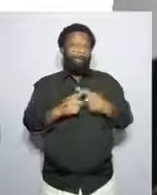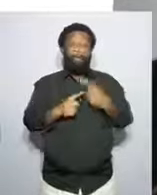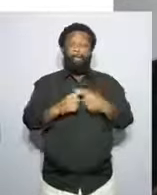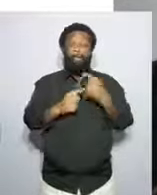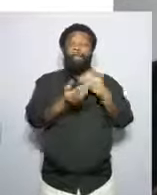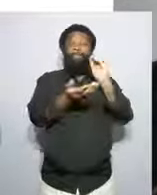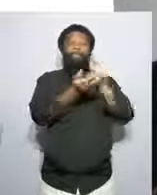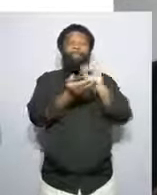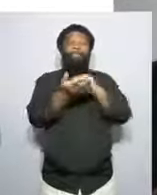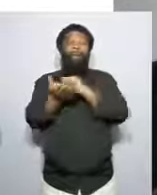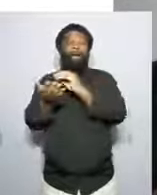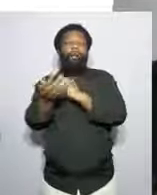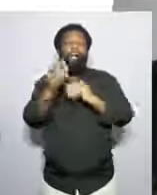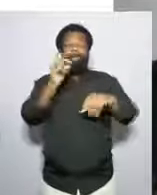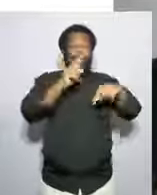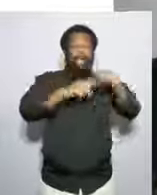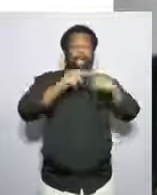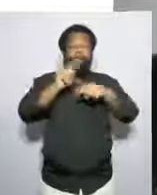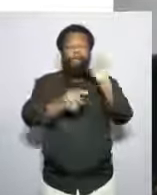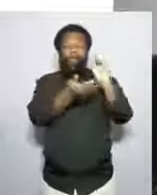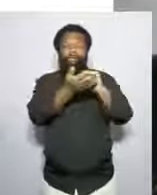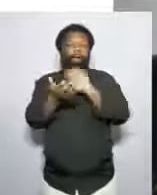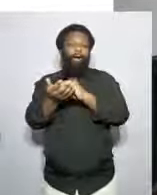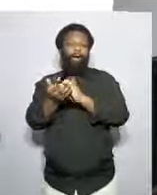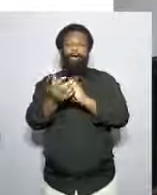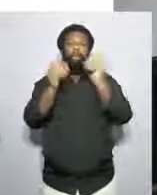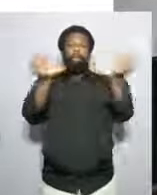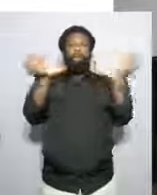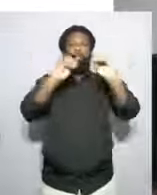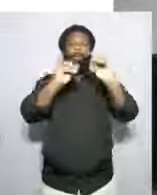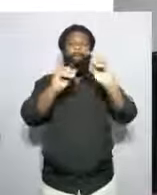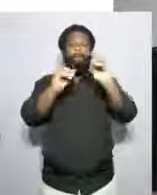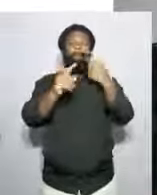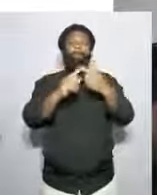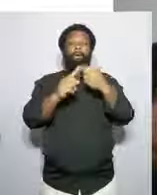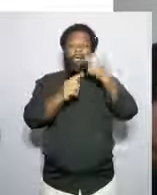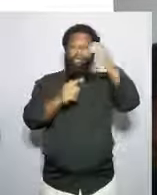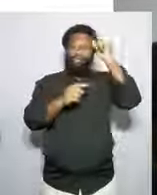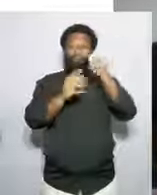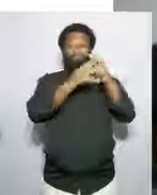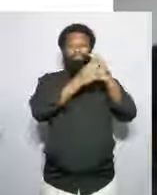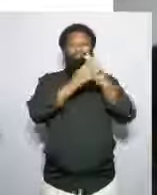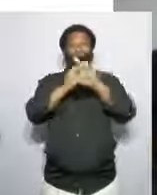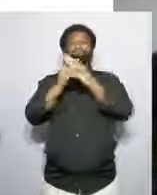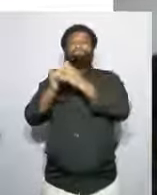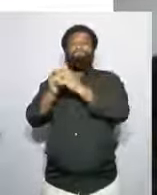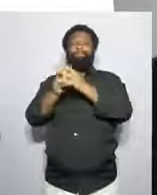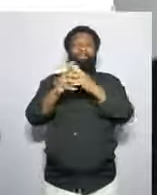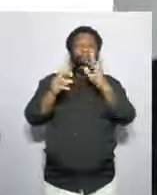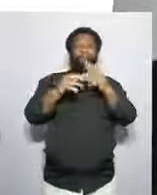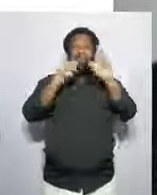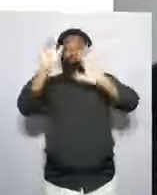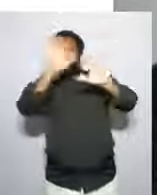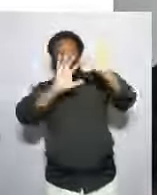estão faltando alguns elementos químicos que eu não coloquei para não ficar muito confuso, para não ficar